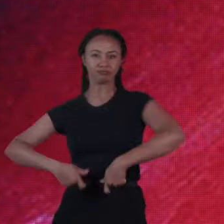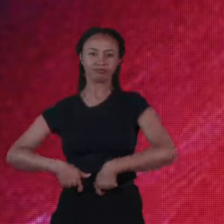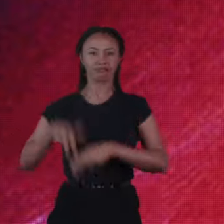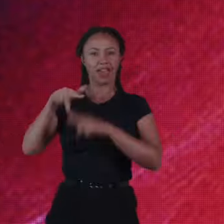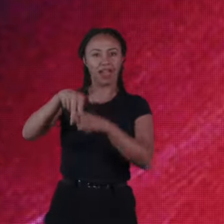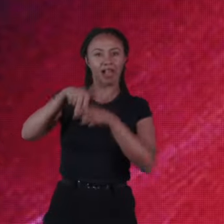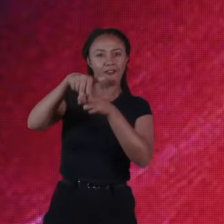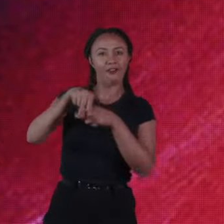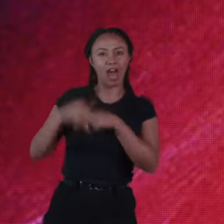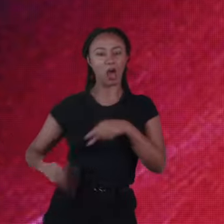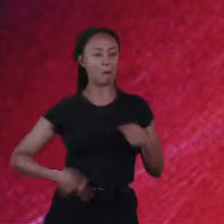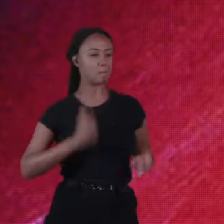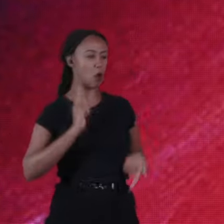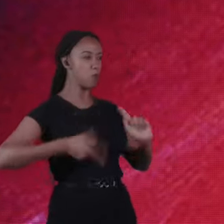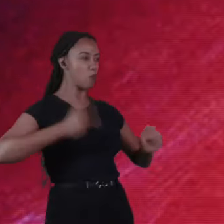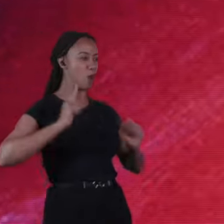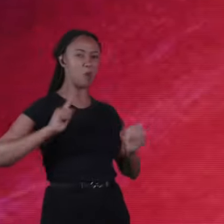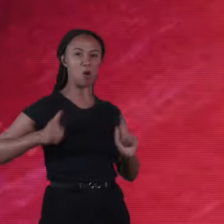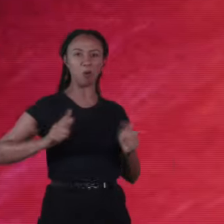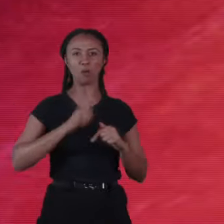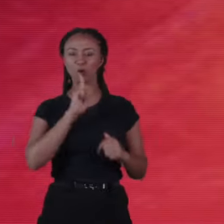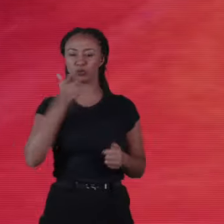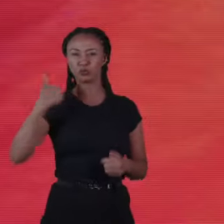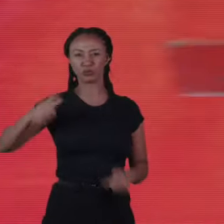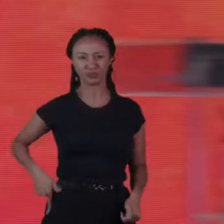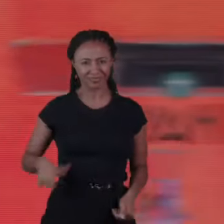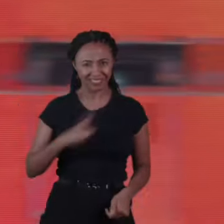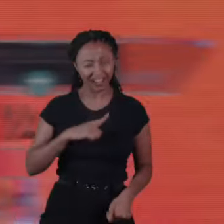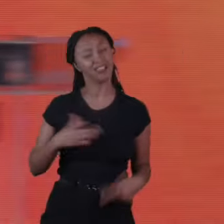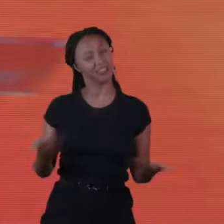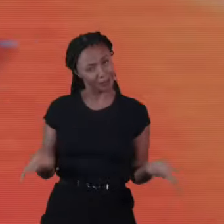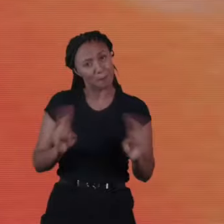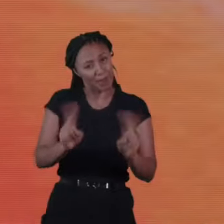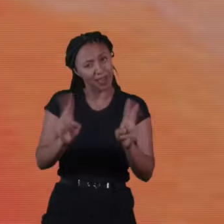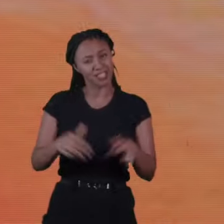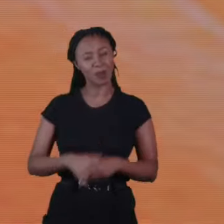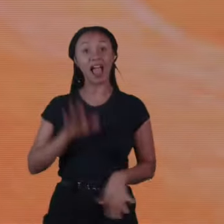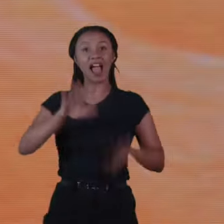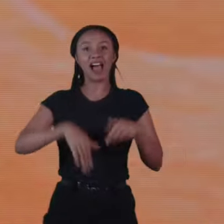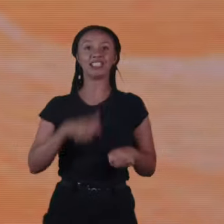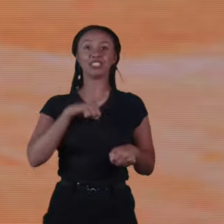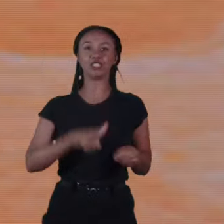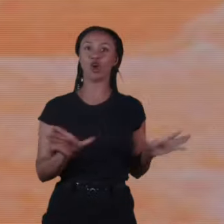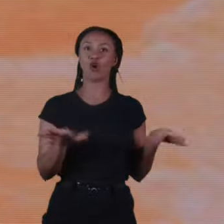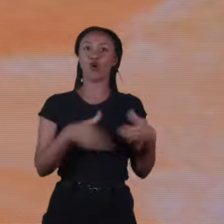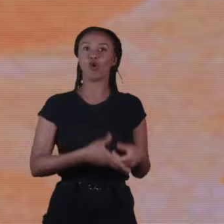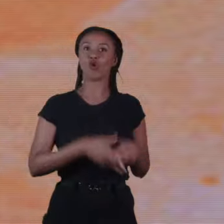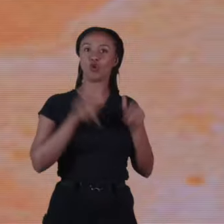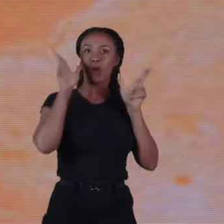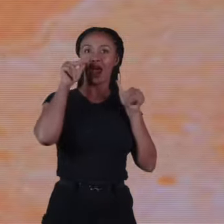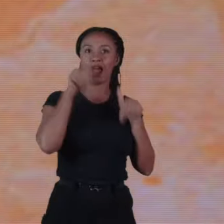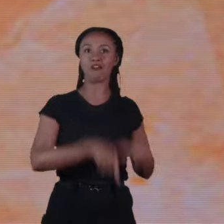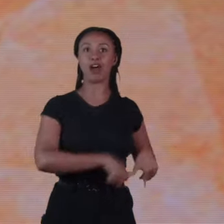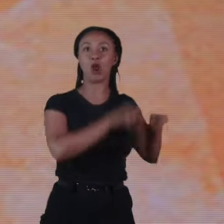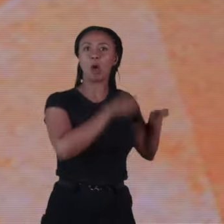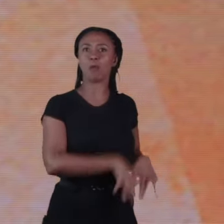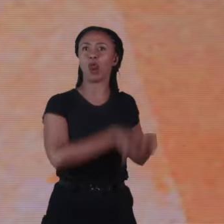aqui como eu, então você sabe o que eu estou falando, né? E às vezes chegava a cavalaria